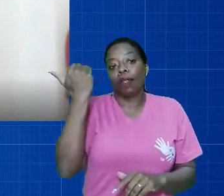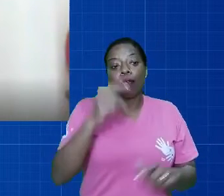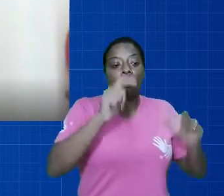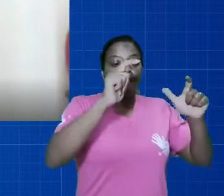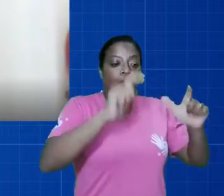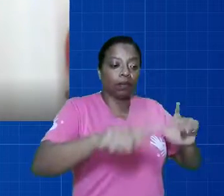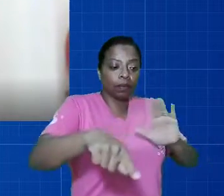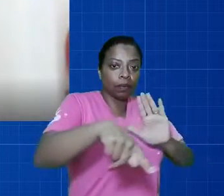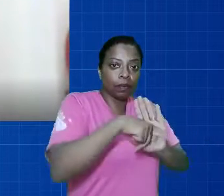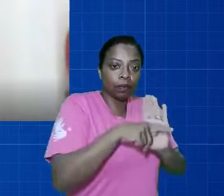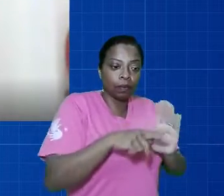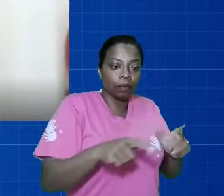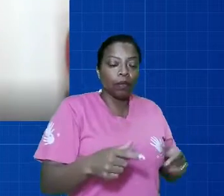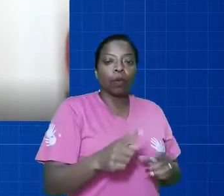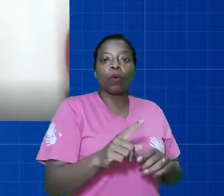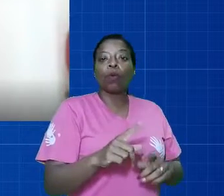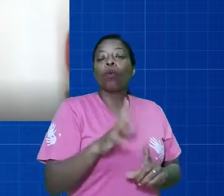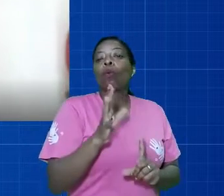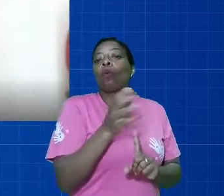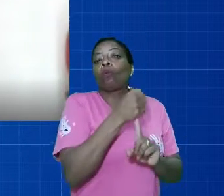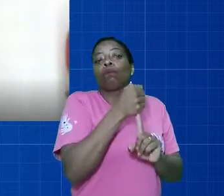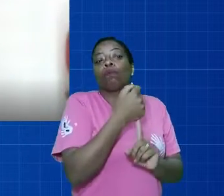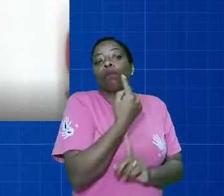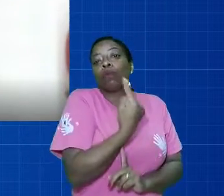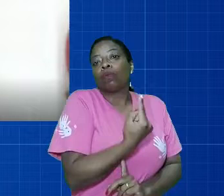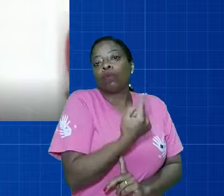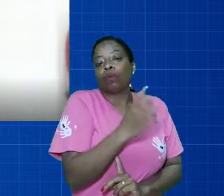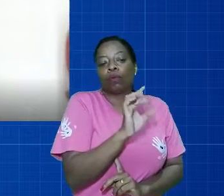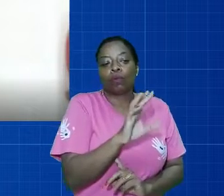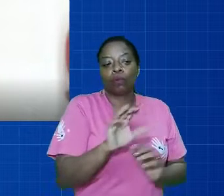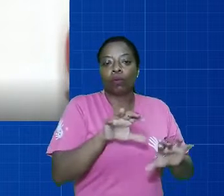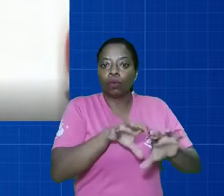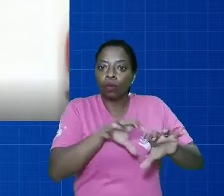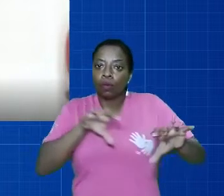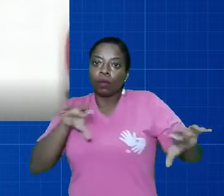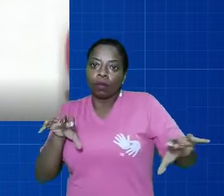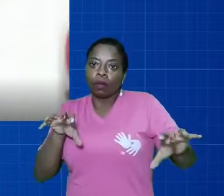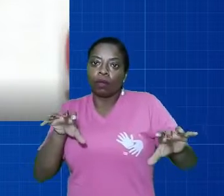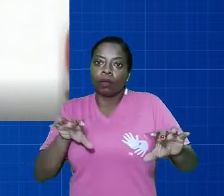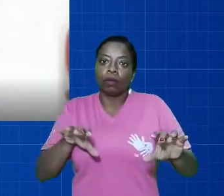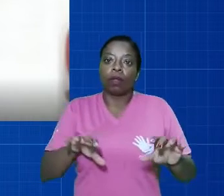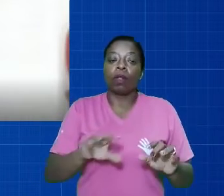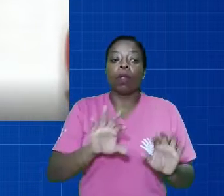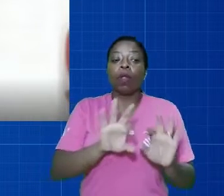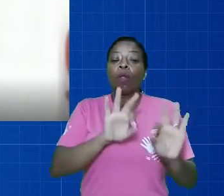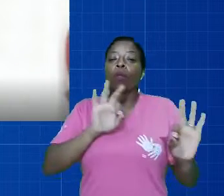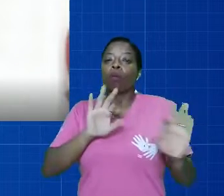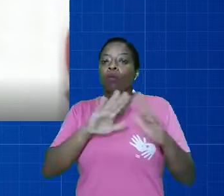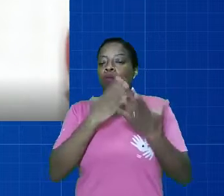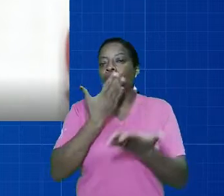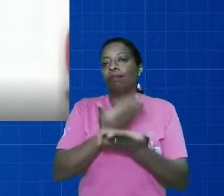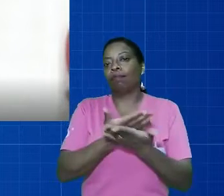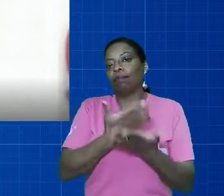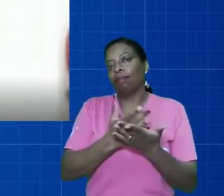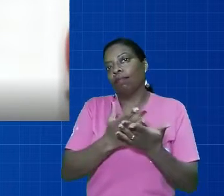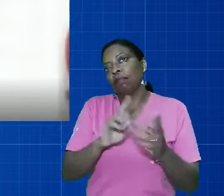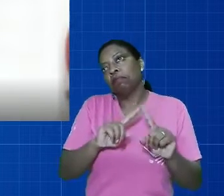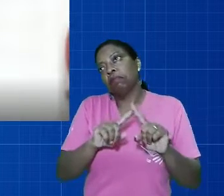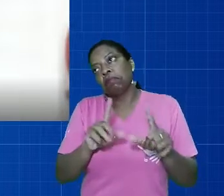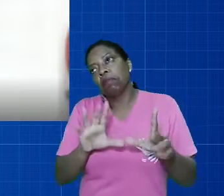Sai daquele espaço que era um espaço, né, separado, vamos dizer assim, mas ligado à escola de uma